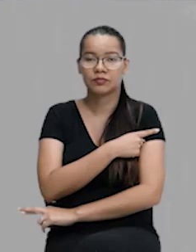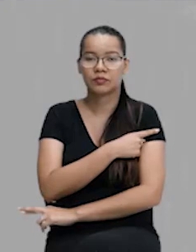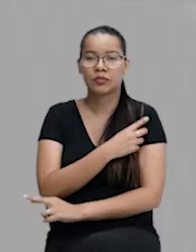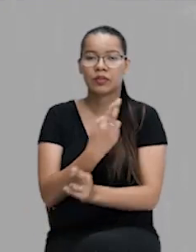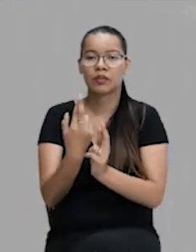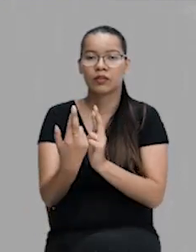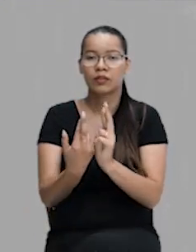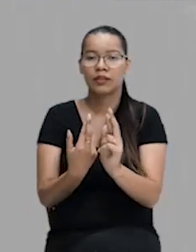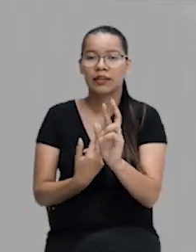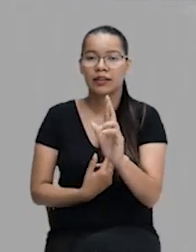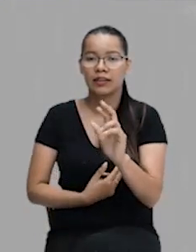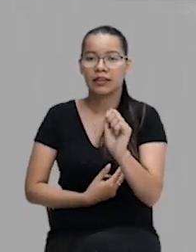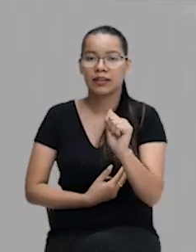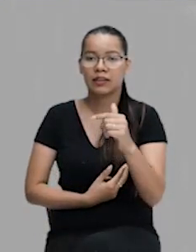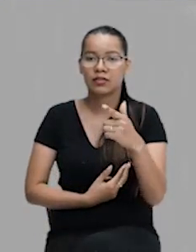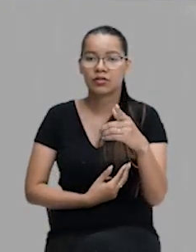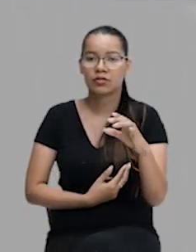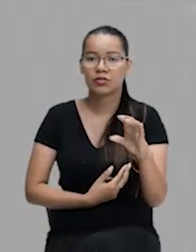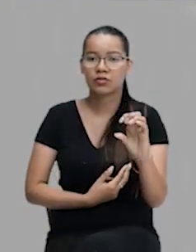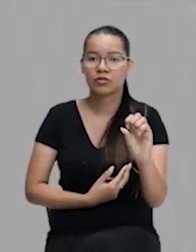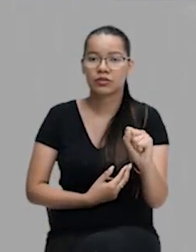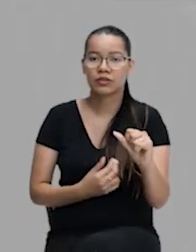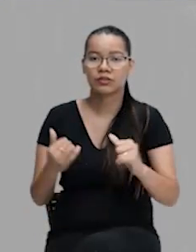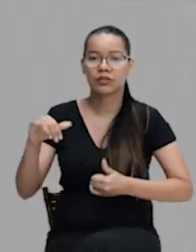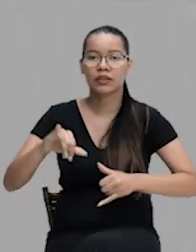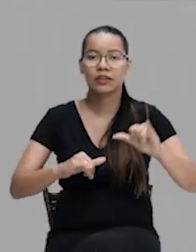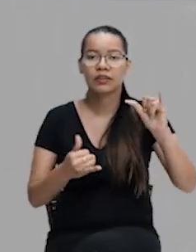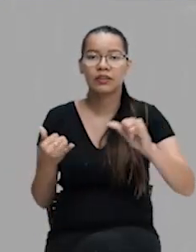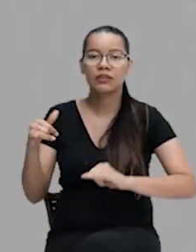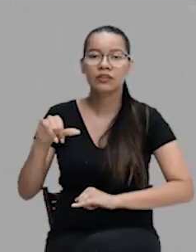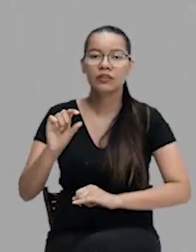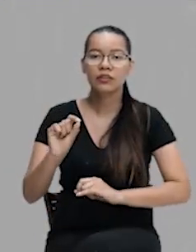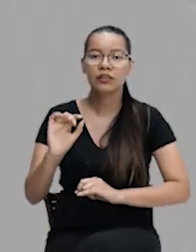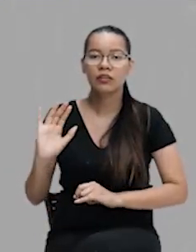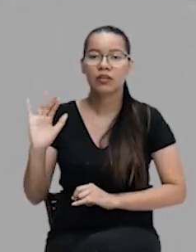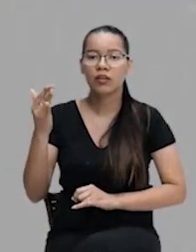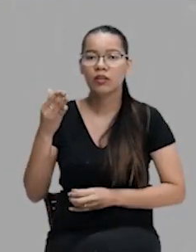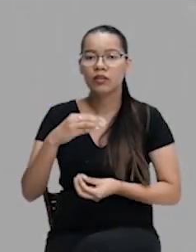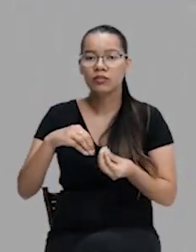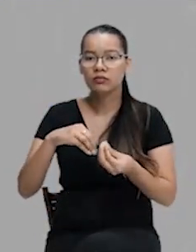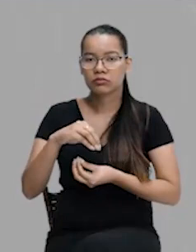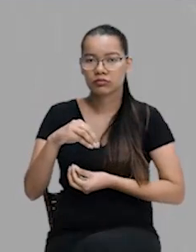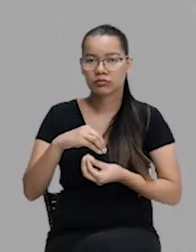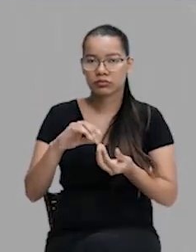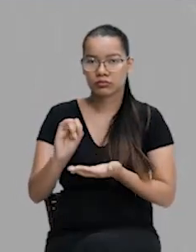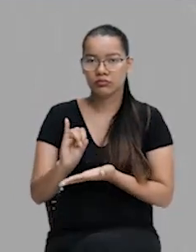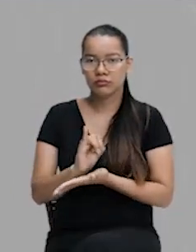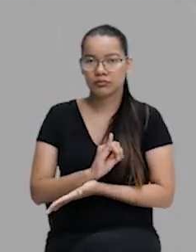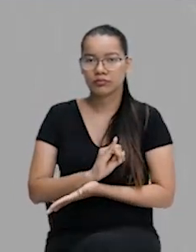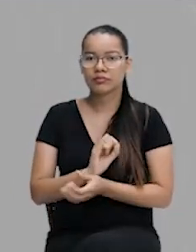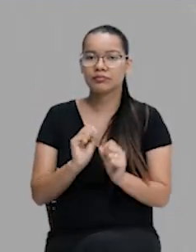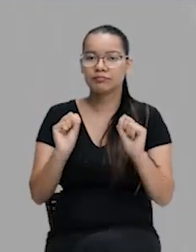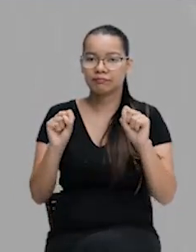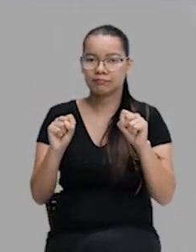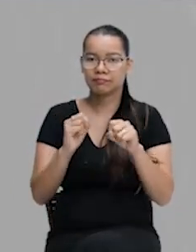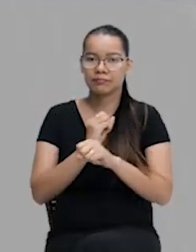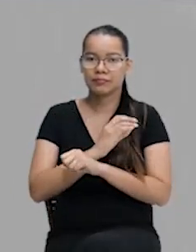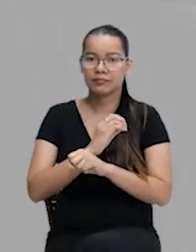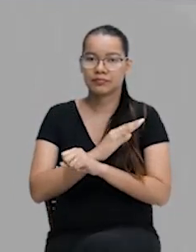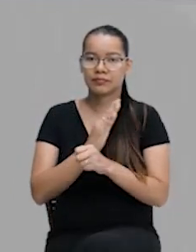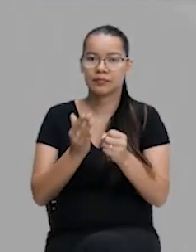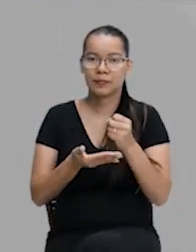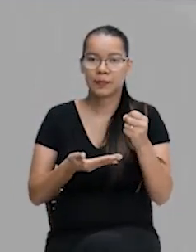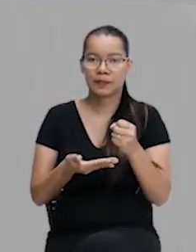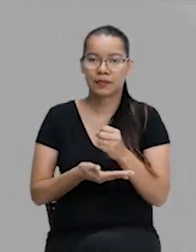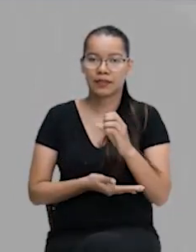reações químicas, certo? Que ocorrem com as substâncias inorgânicas, sim, ácidos, bases, sais e